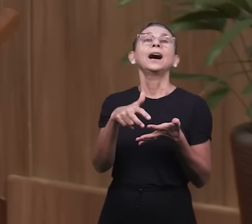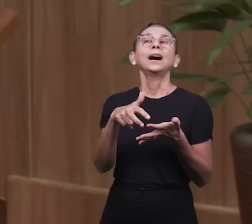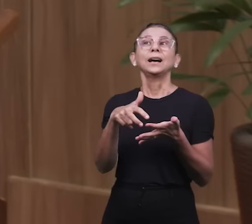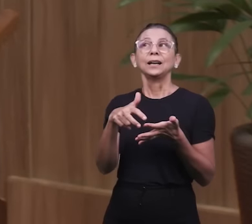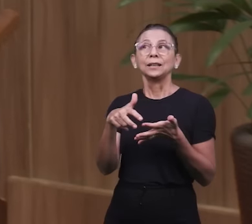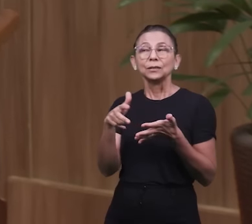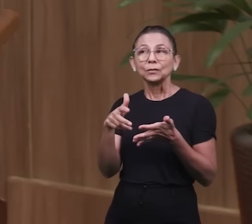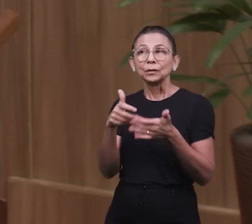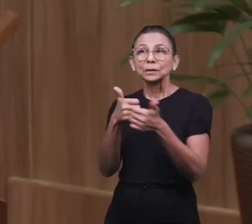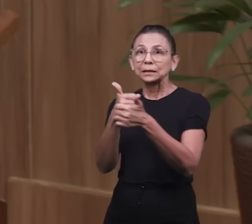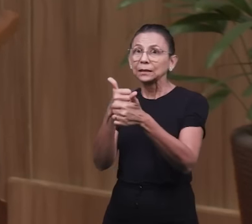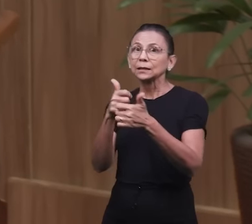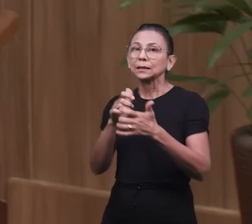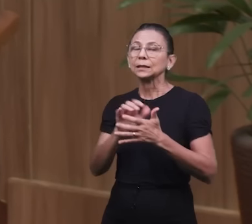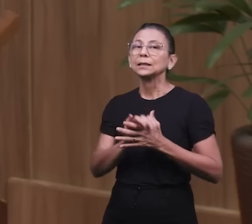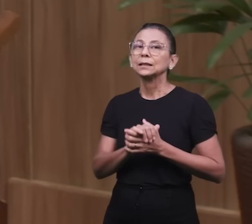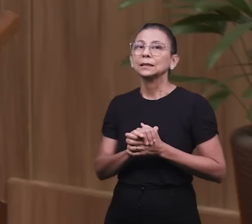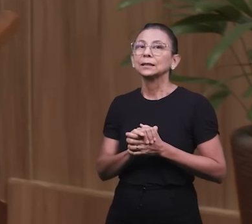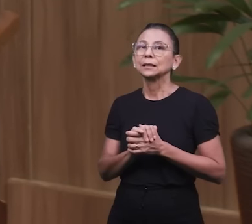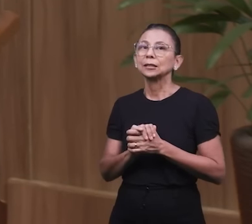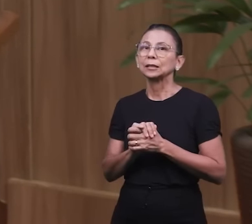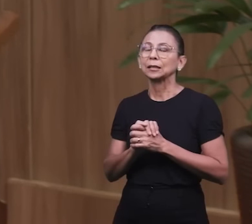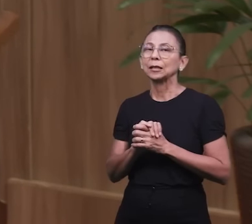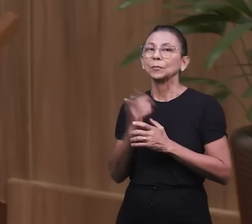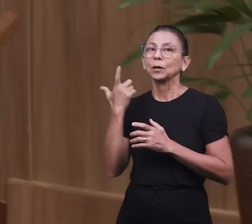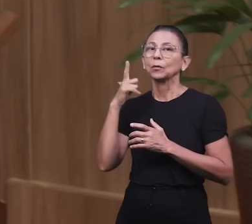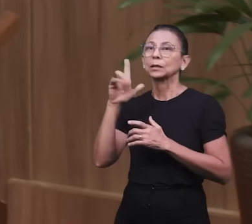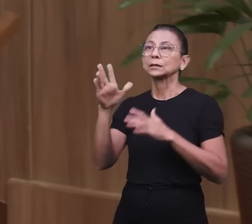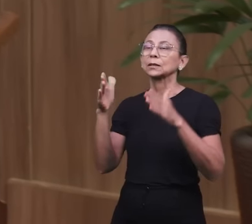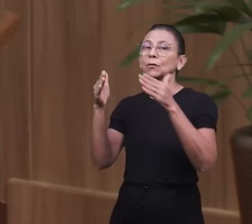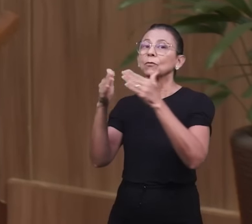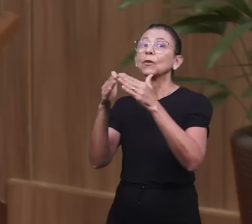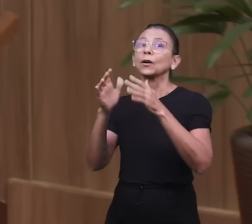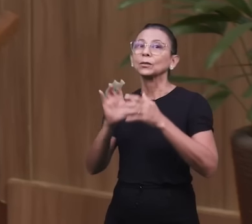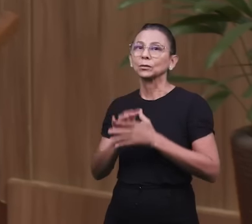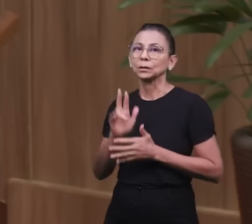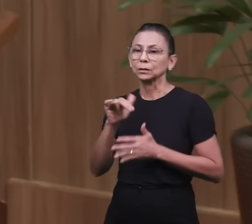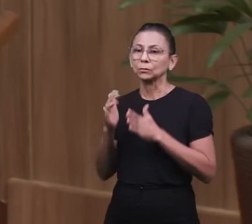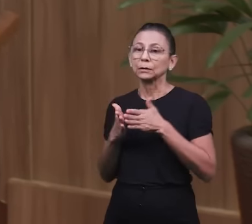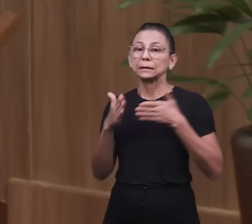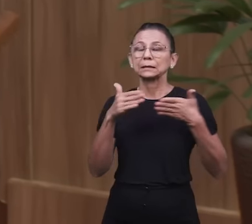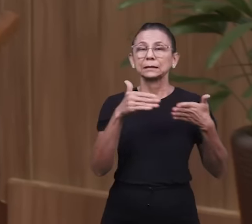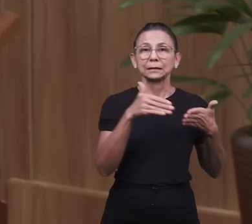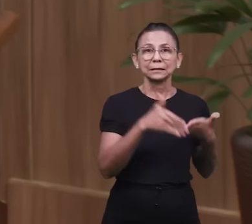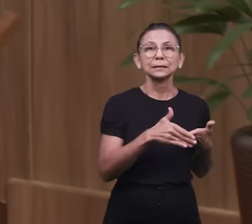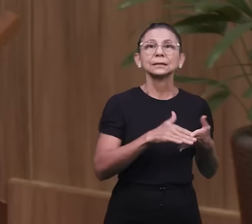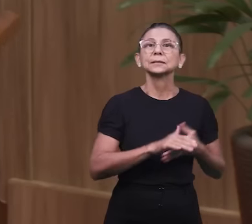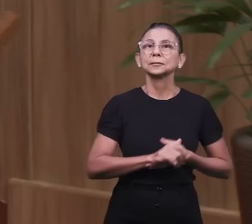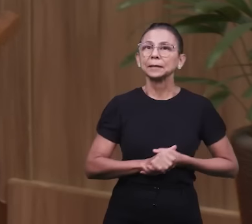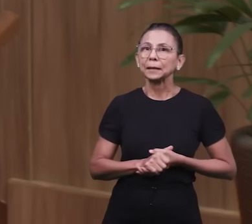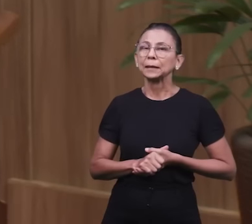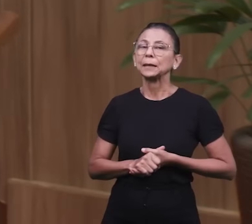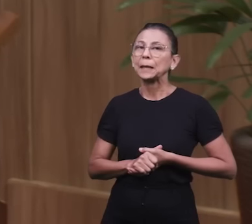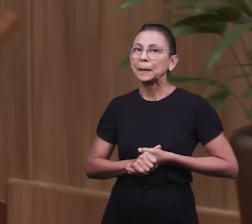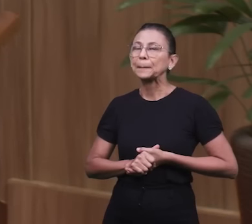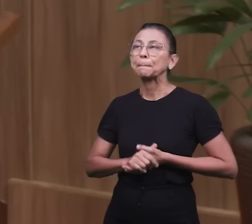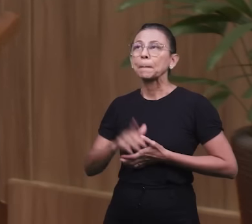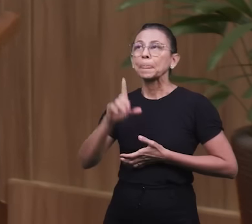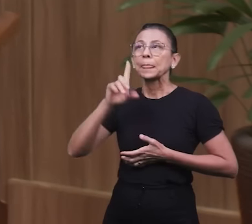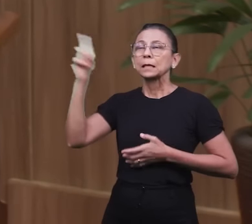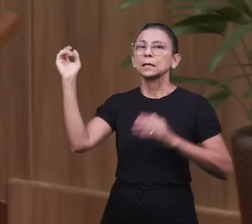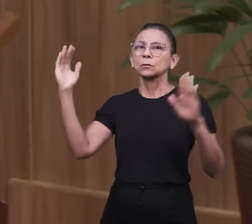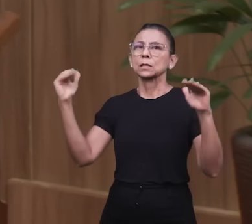esperamos e também para não nos desviarmos desse caminho ela é o resultado da soberania de Deus